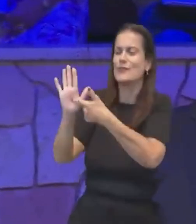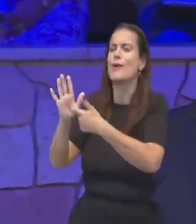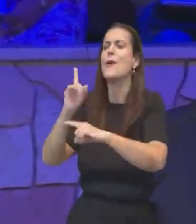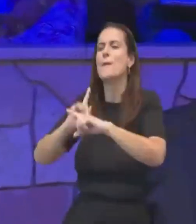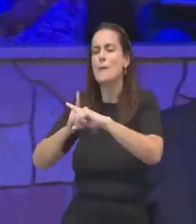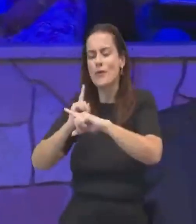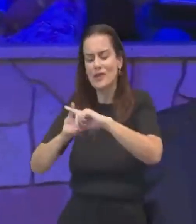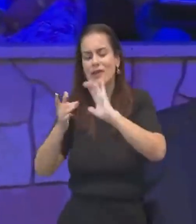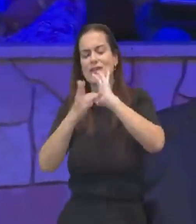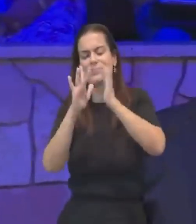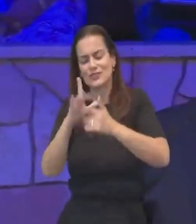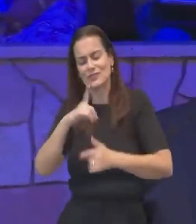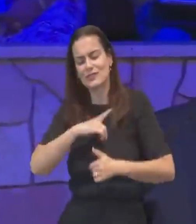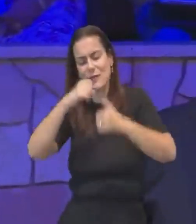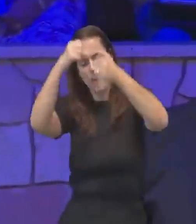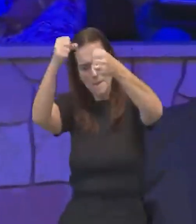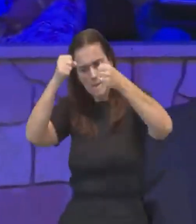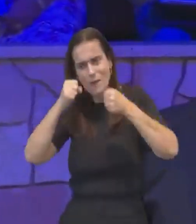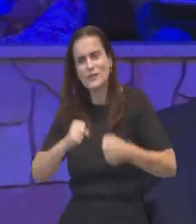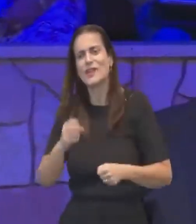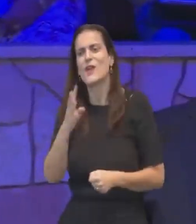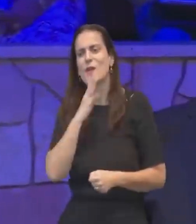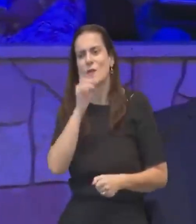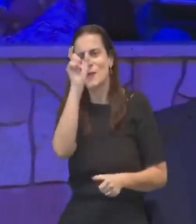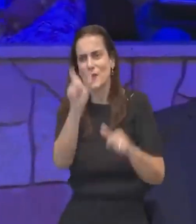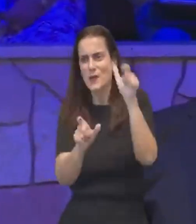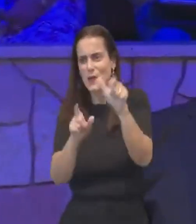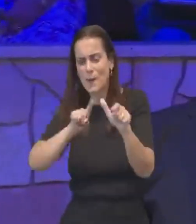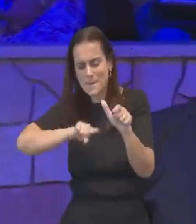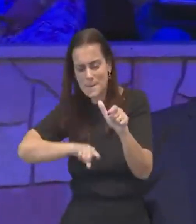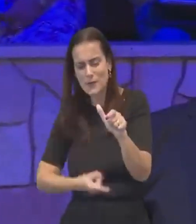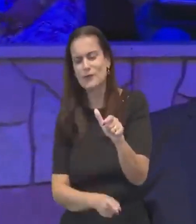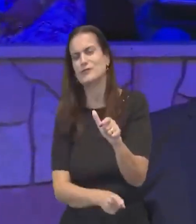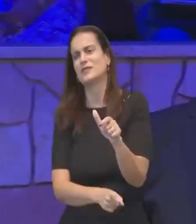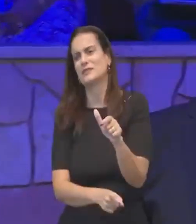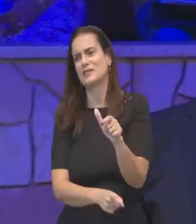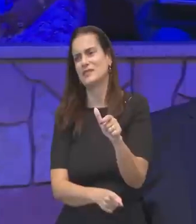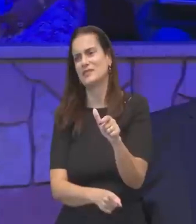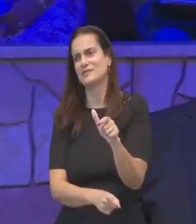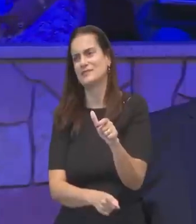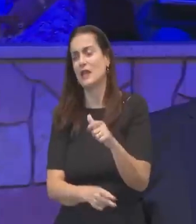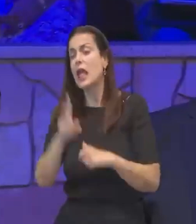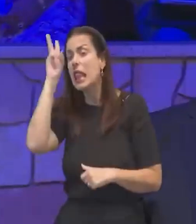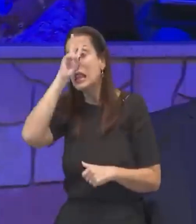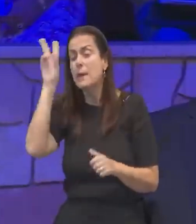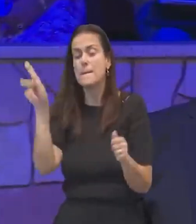poder. Ele tem o poder para nos conhecer profundamente. Me recordo de Pedro.